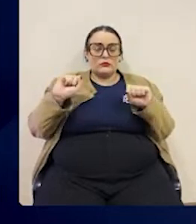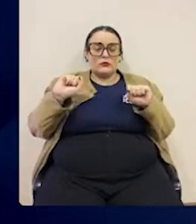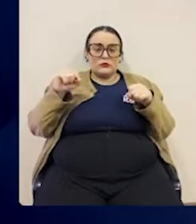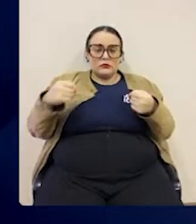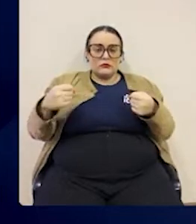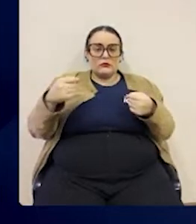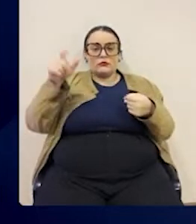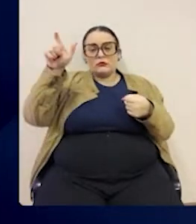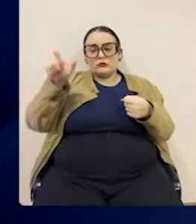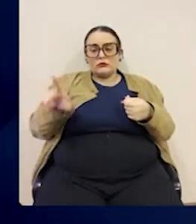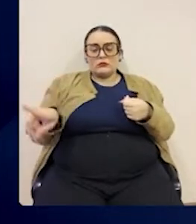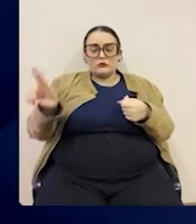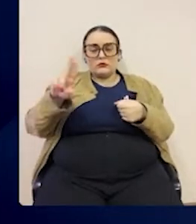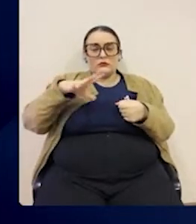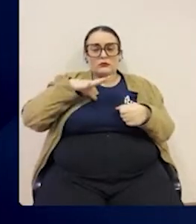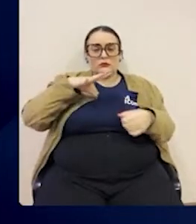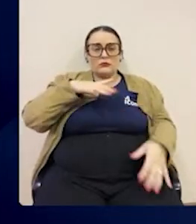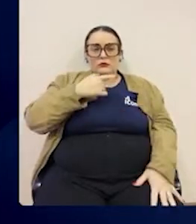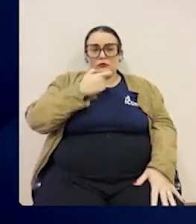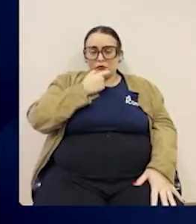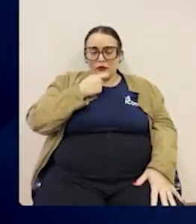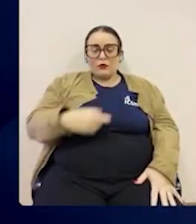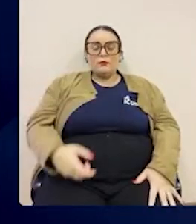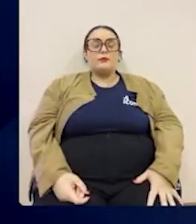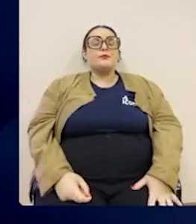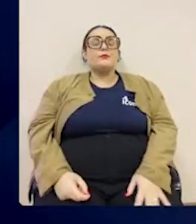nossos usuários, para nossos cidadãos ingleses, né?